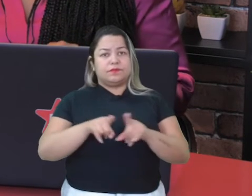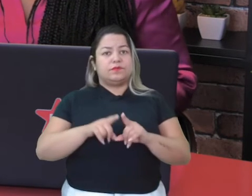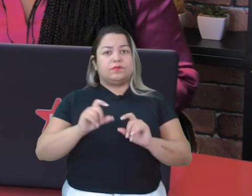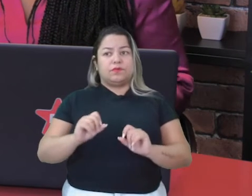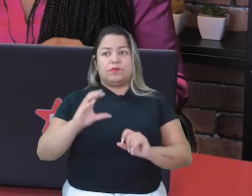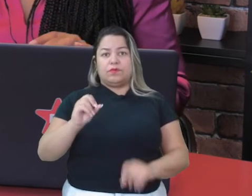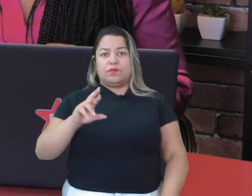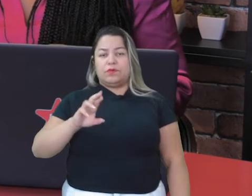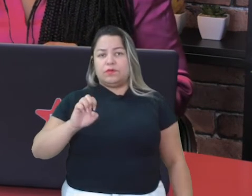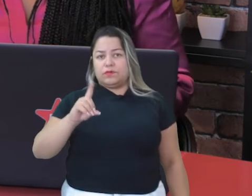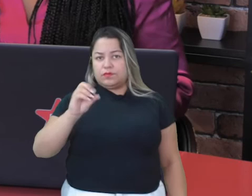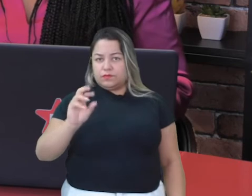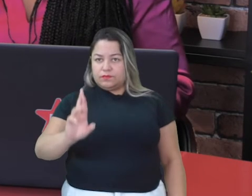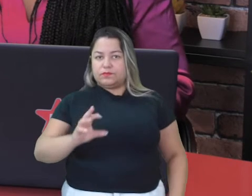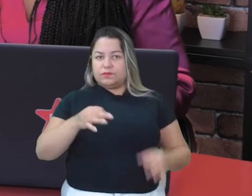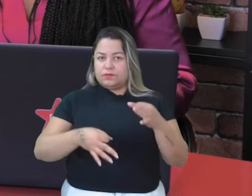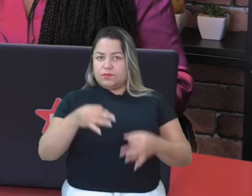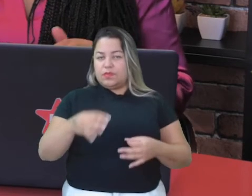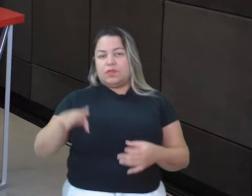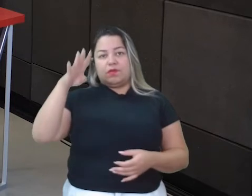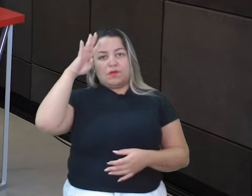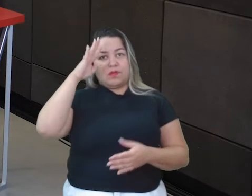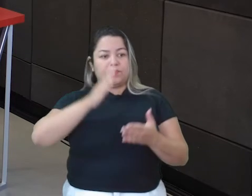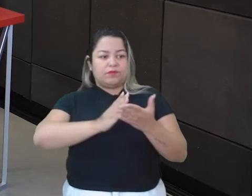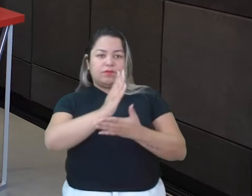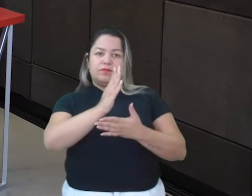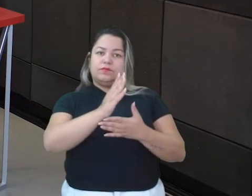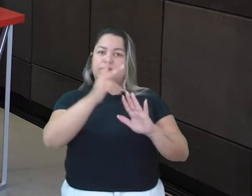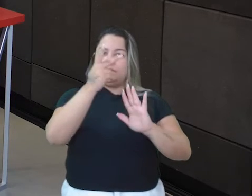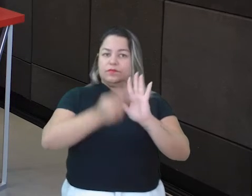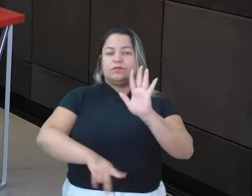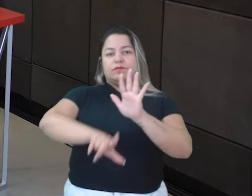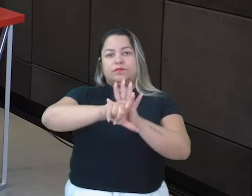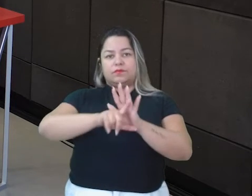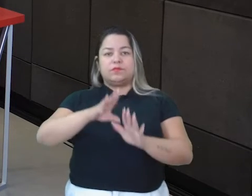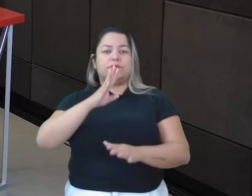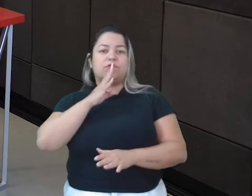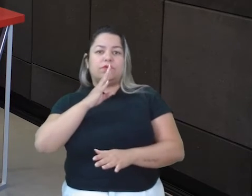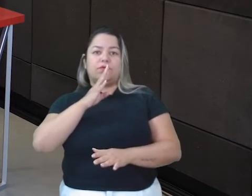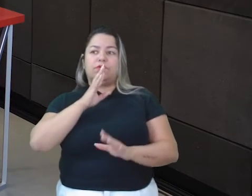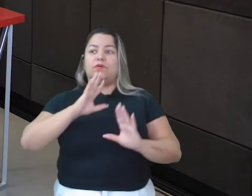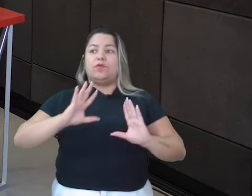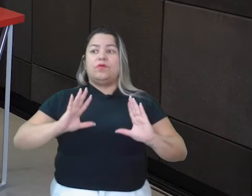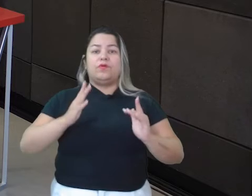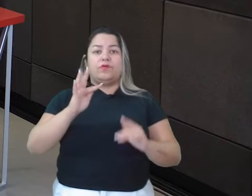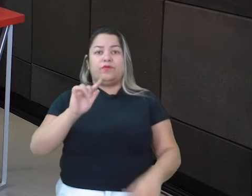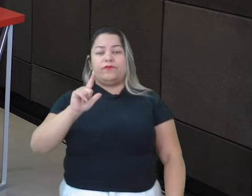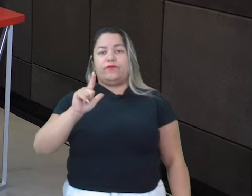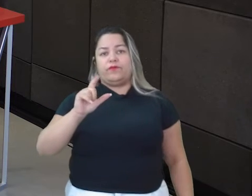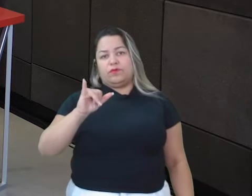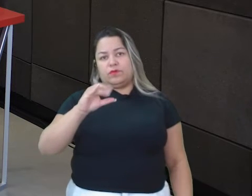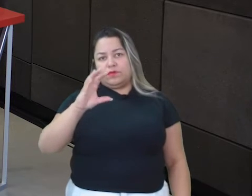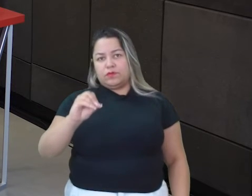no cargo de Corregedor Nacional de Justiça. Na quarta, Lula sancionou os projetos de lei que reconhecem o Festival